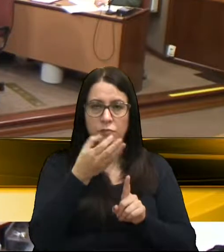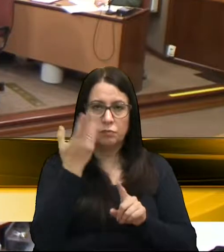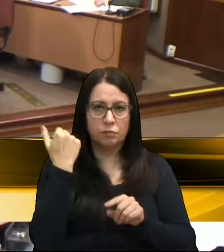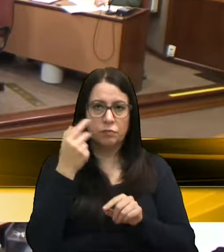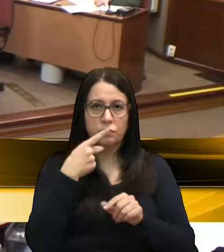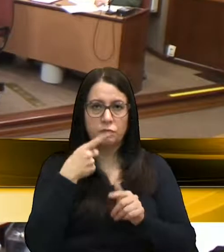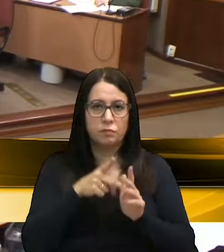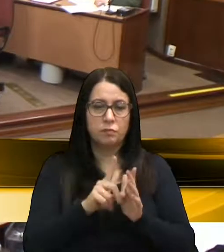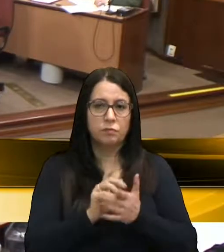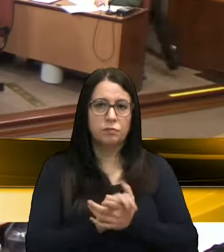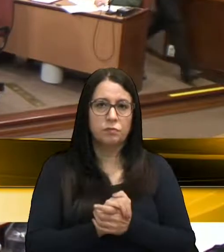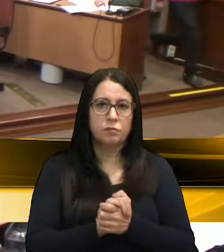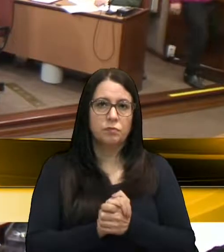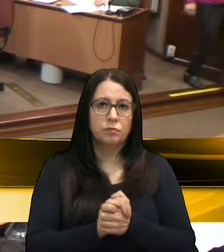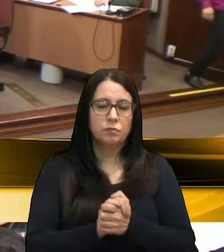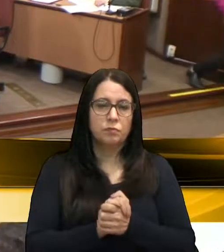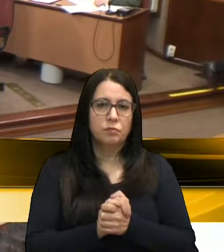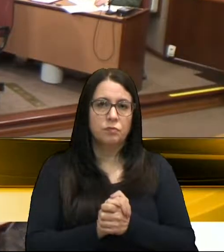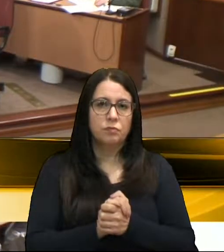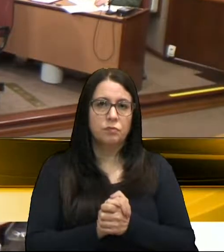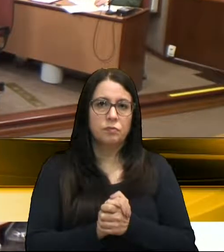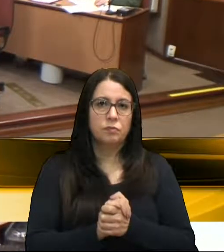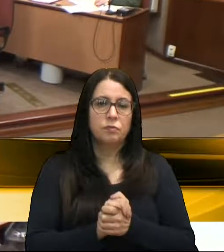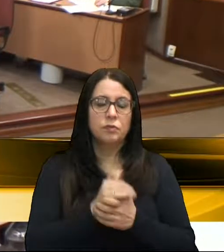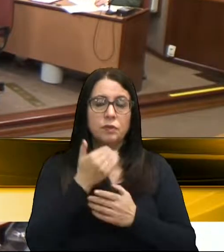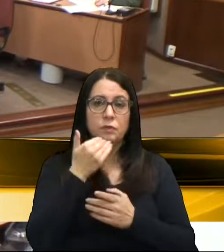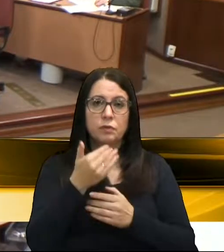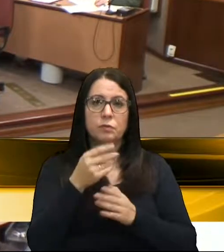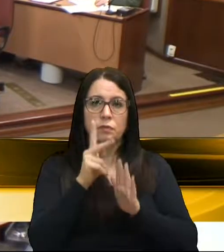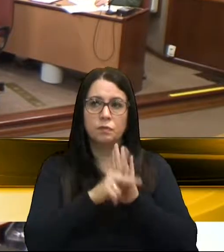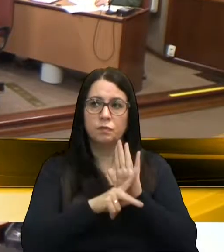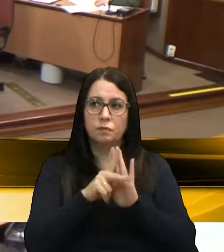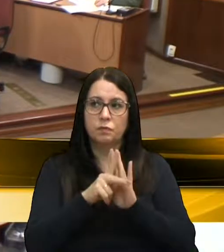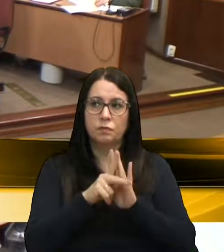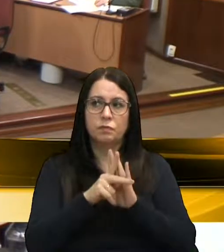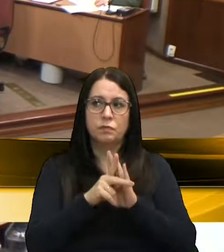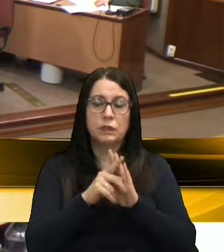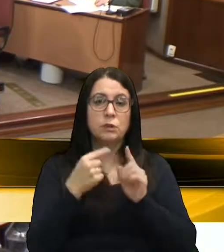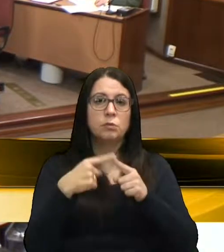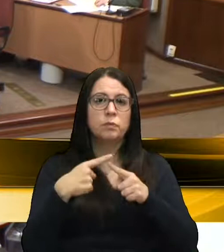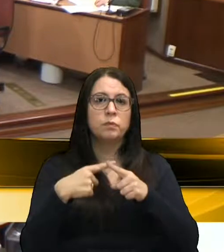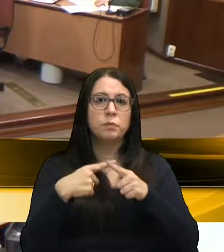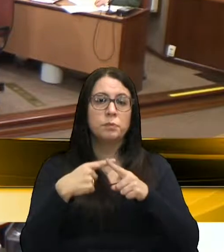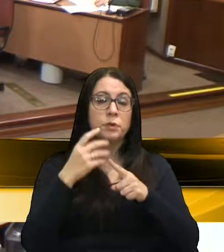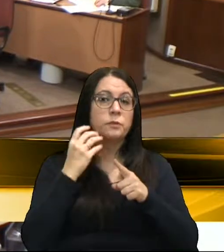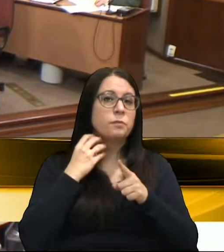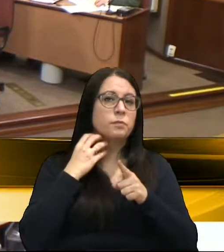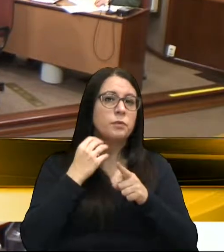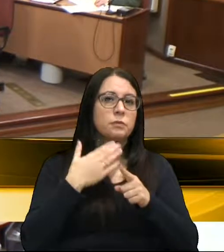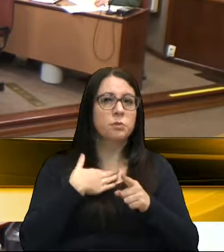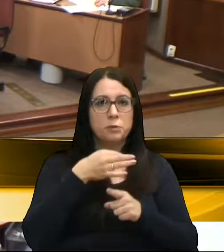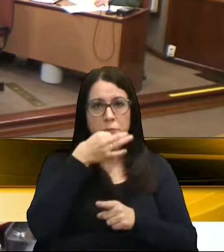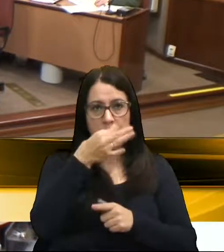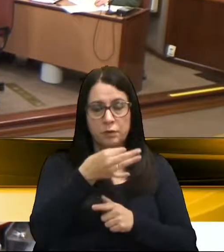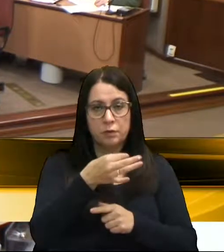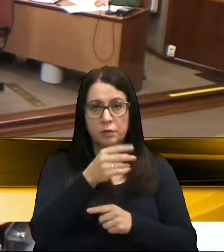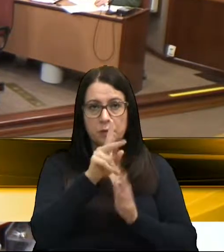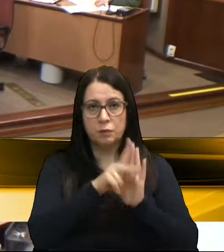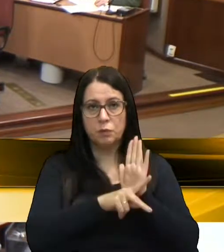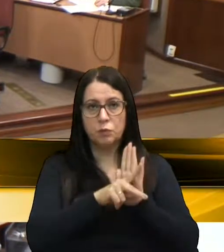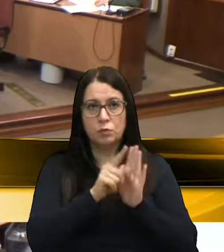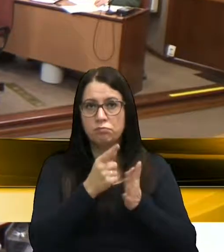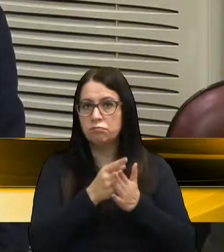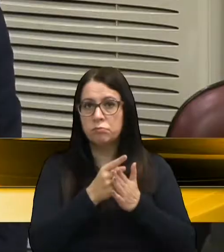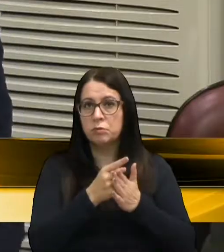anunciado no grande expediente antes ao vereador Daneluz e favoravelmente ao projeto. Até porque, vereador Daneluz, na minha visão, esse projeto ele